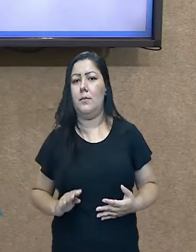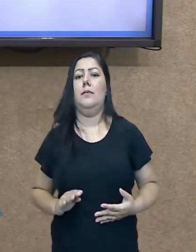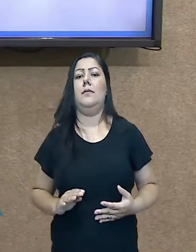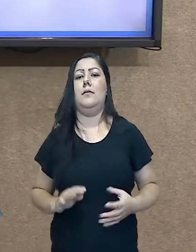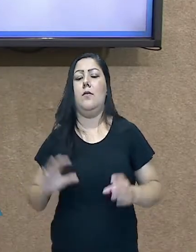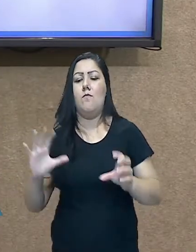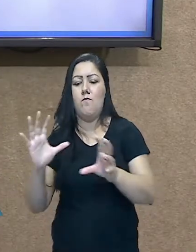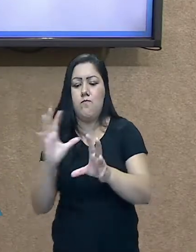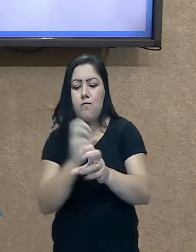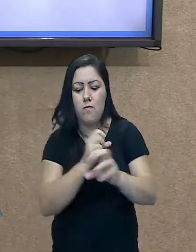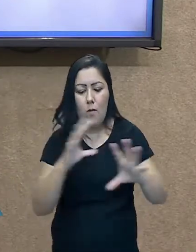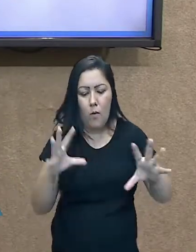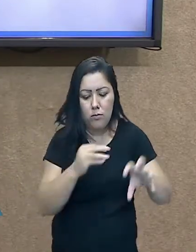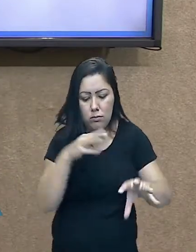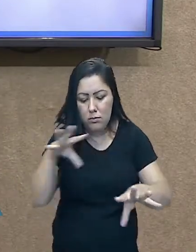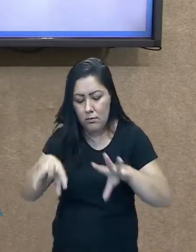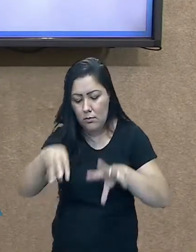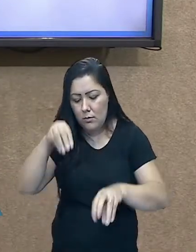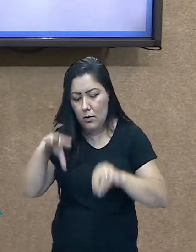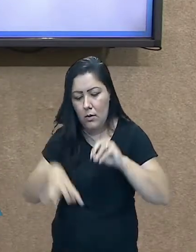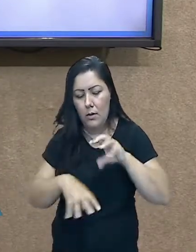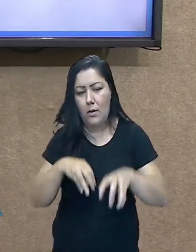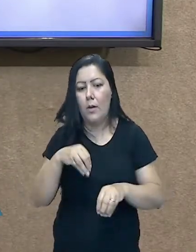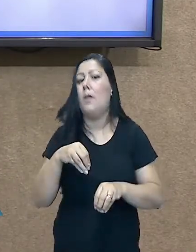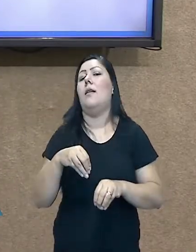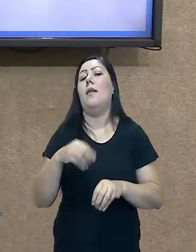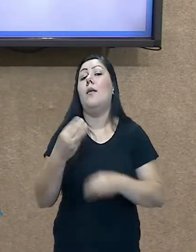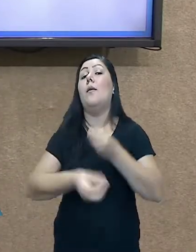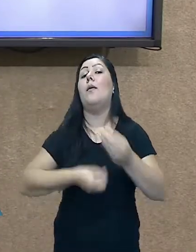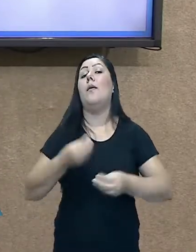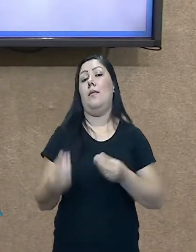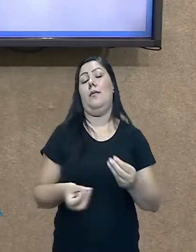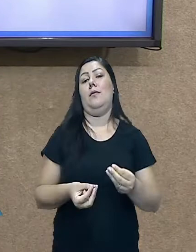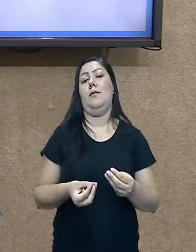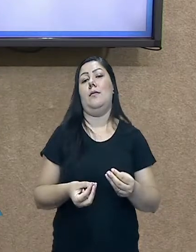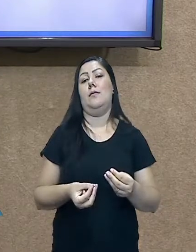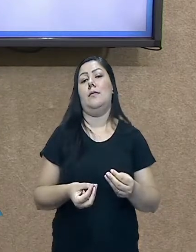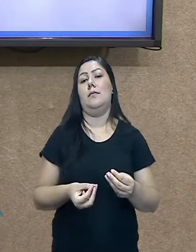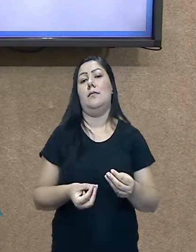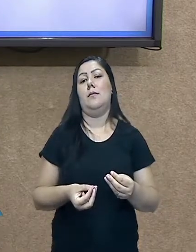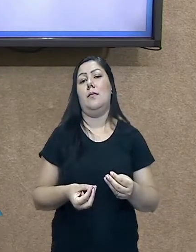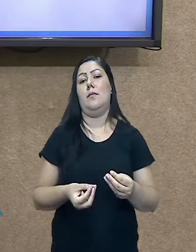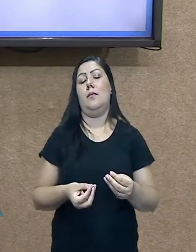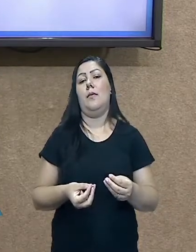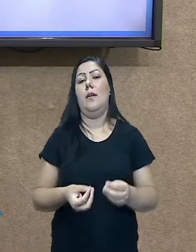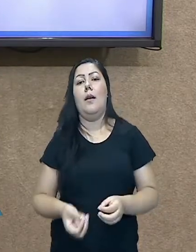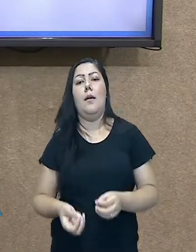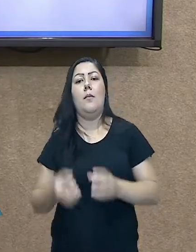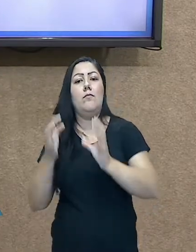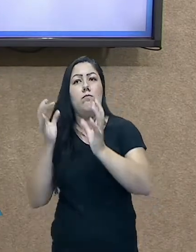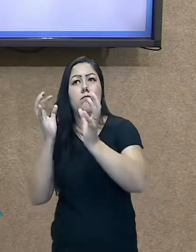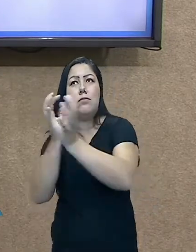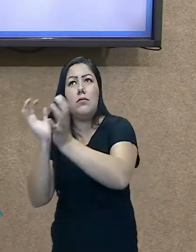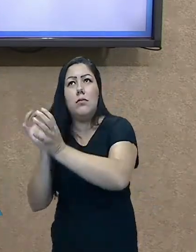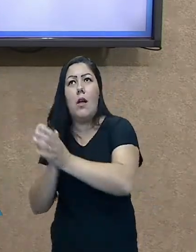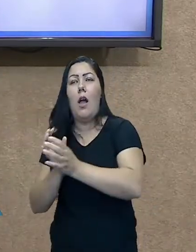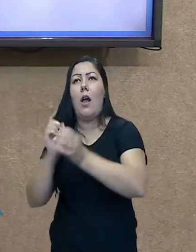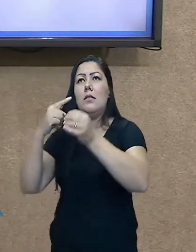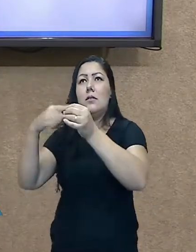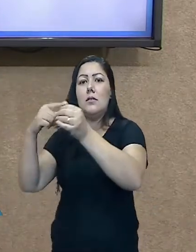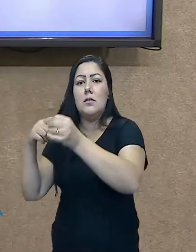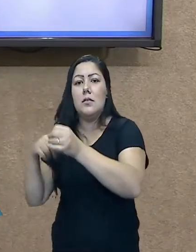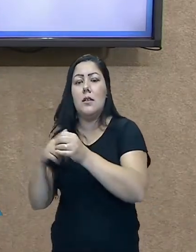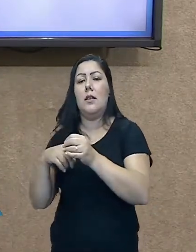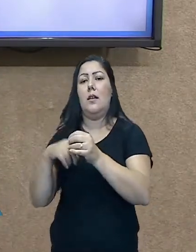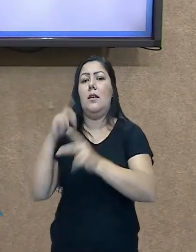de povos europeus, tá? E é interessante que aqui no sul nós